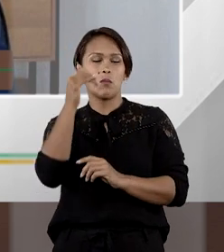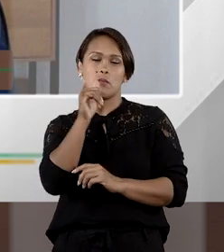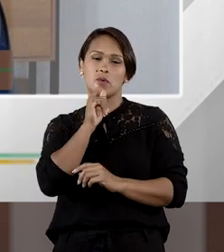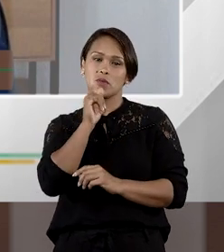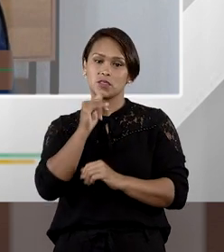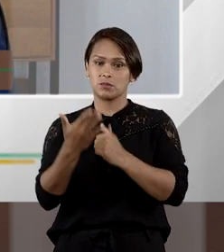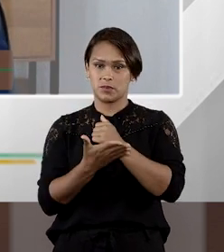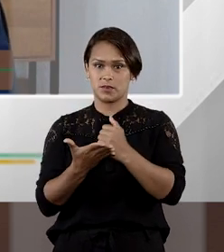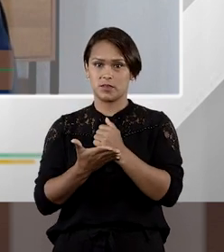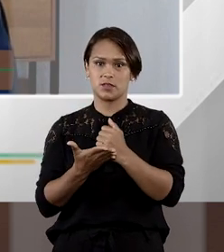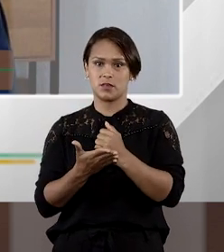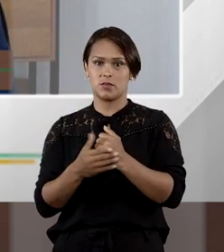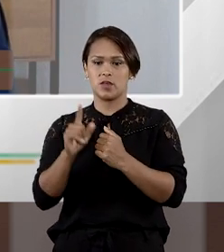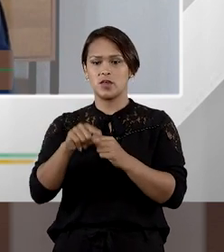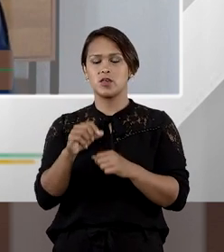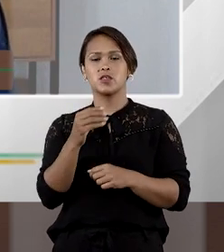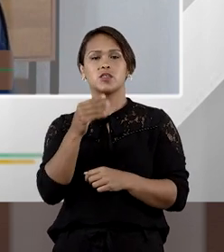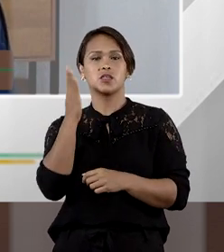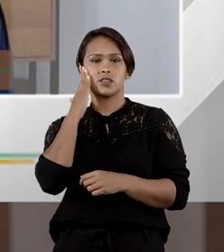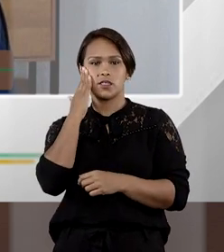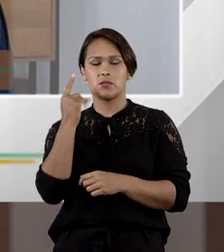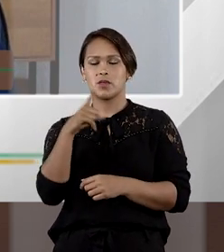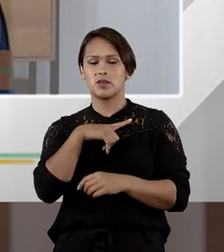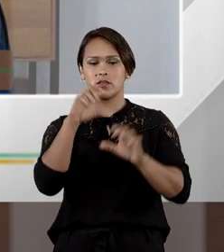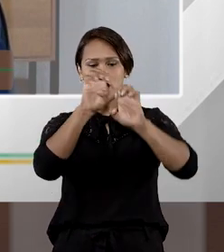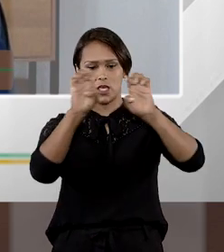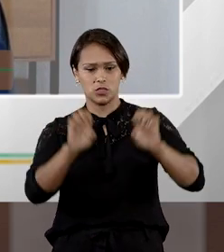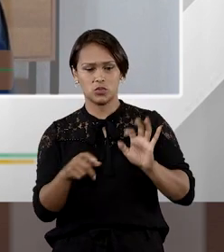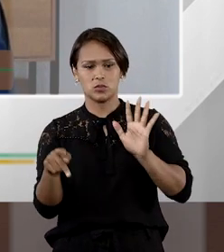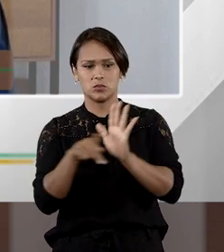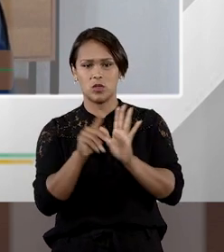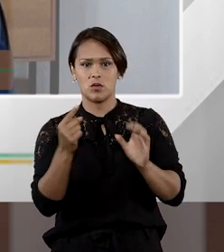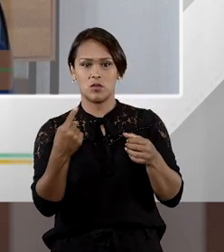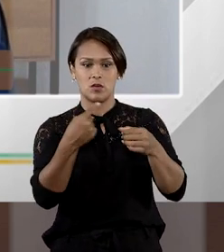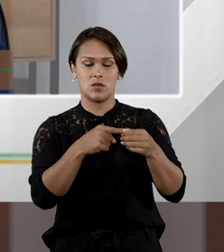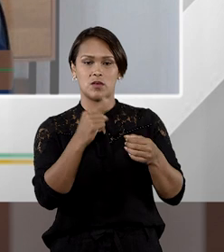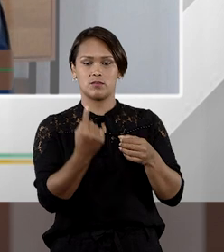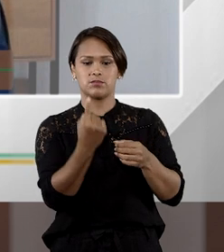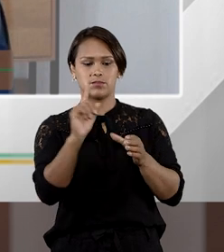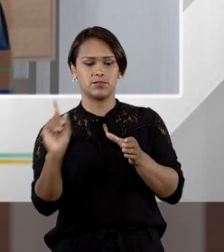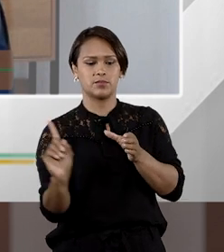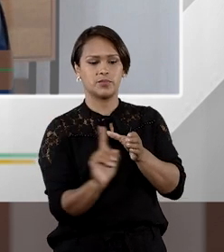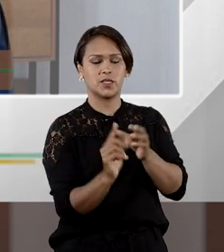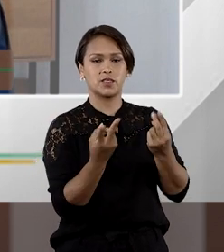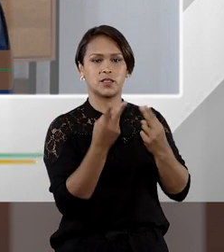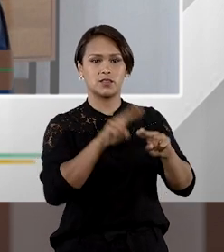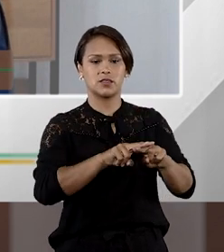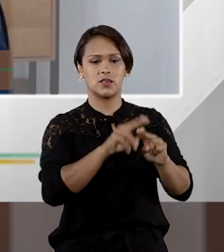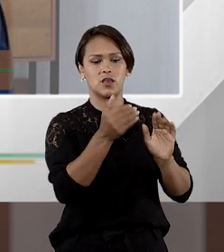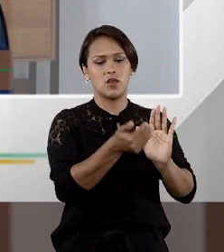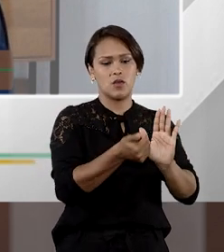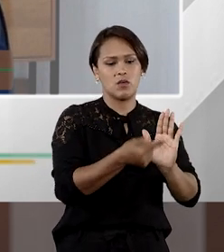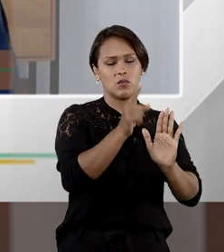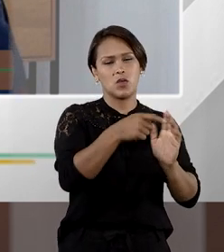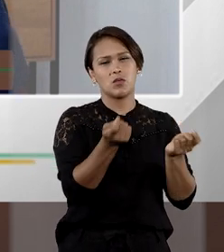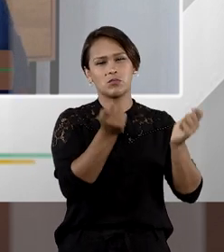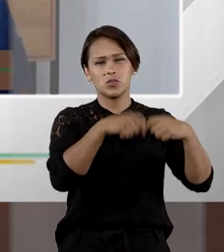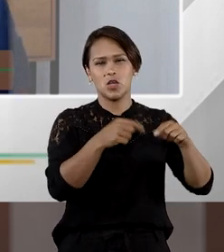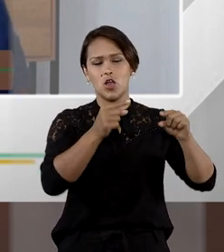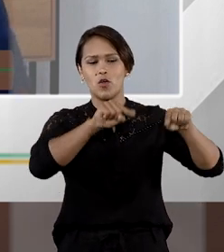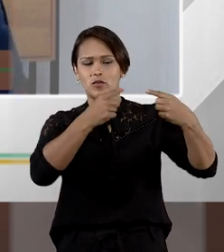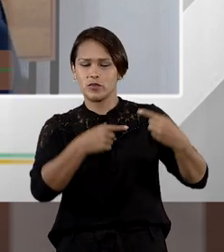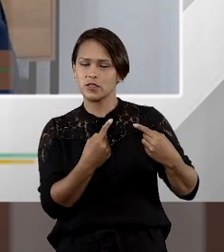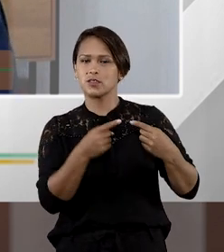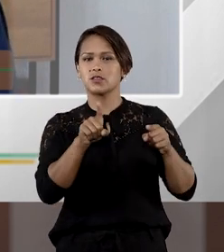Paulo, que é a nossa base, nós sabemos que existe essa estrutura para prisão em separado dos presos com menor potencial